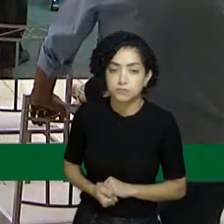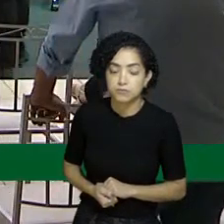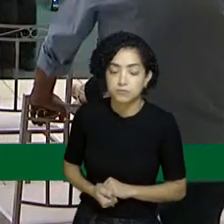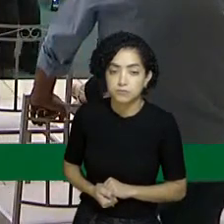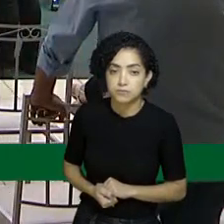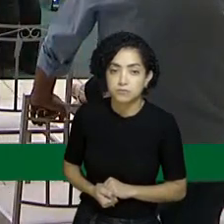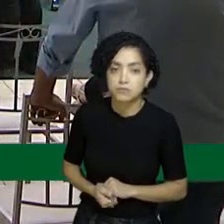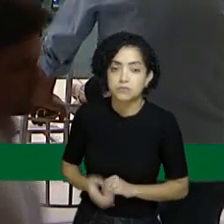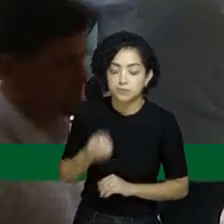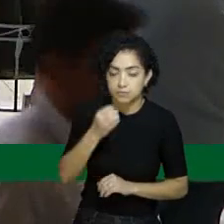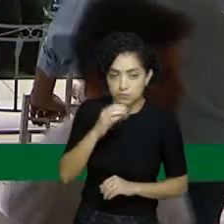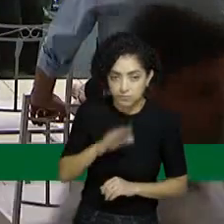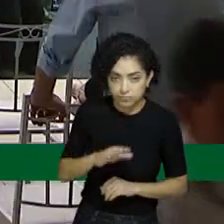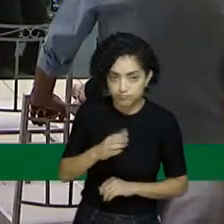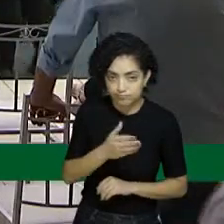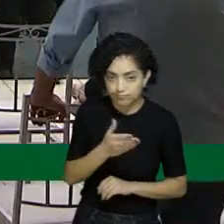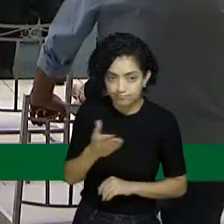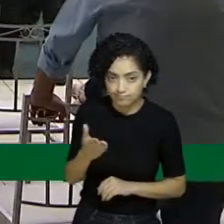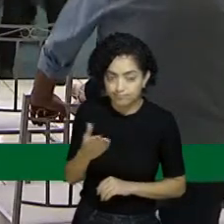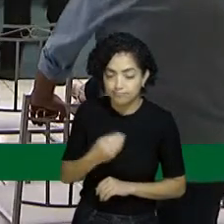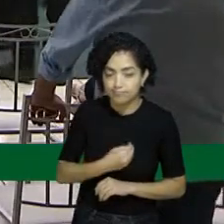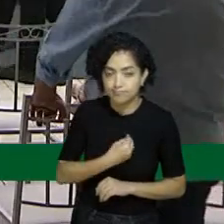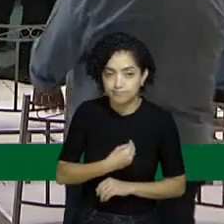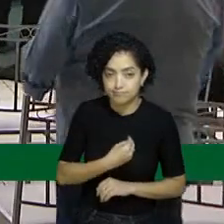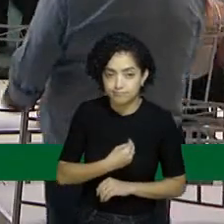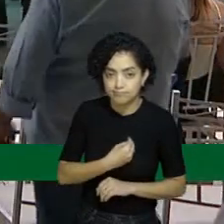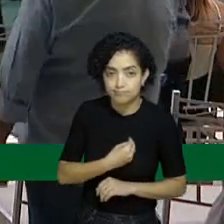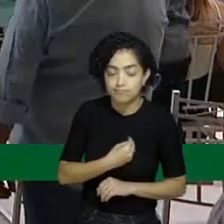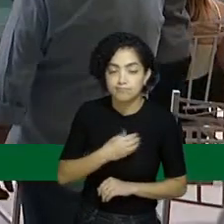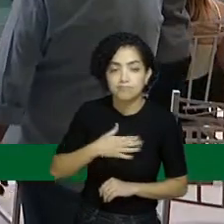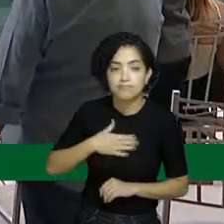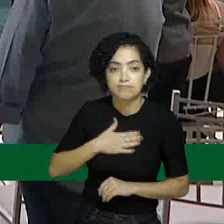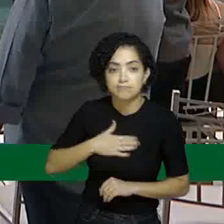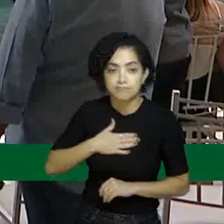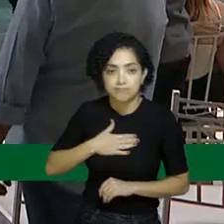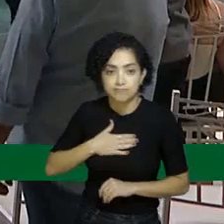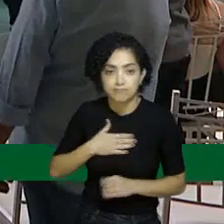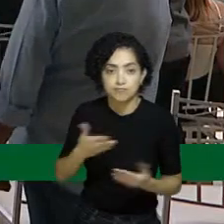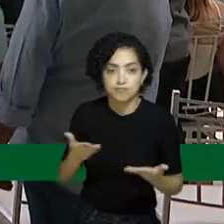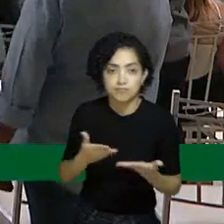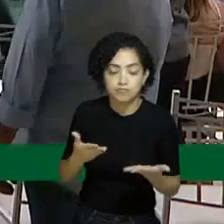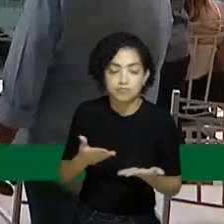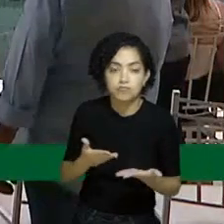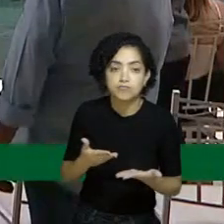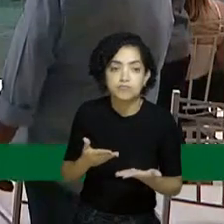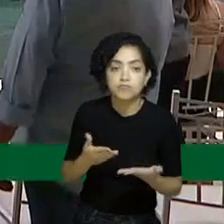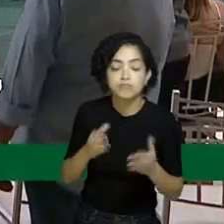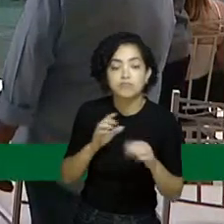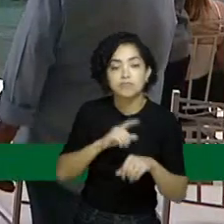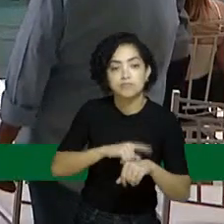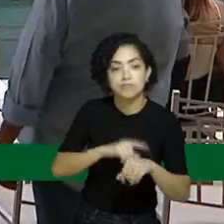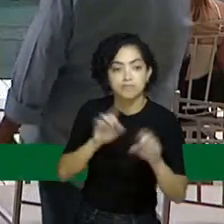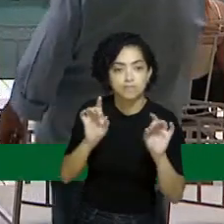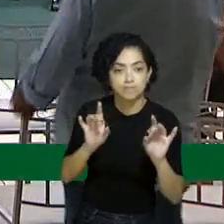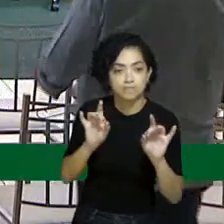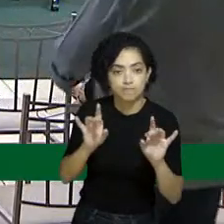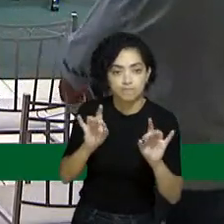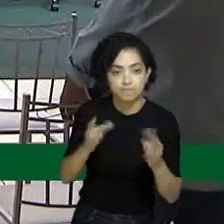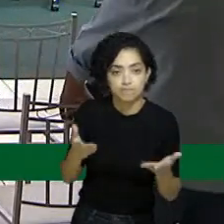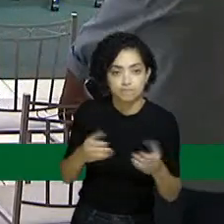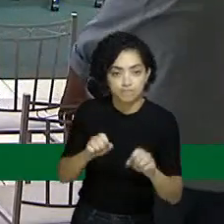Boa tarde a todos, um enorme prazer poder estar aqui nesse momento tão especial da